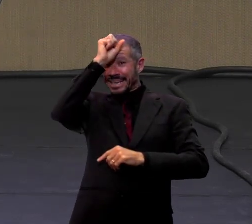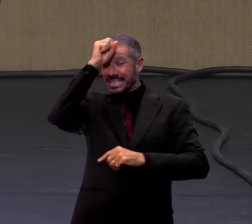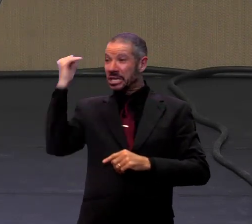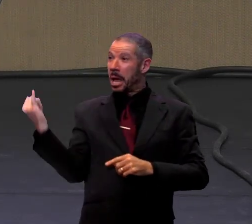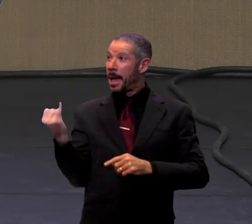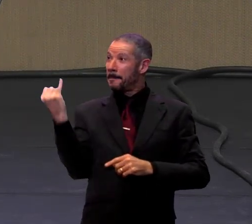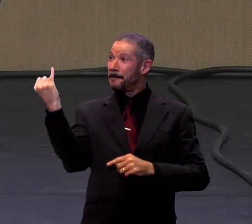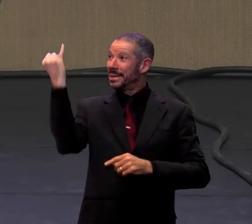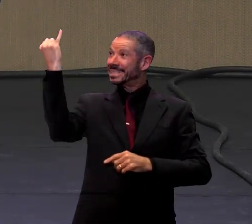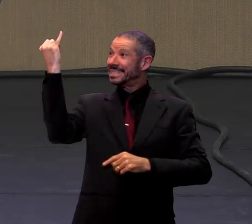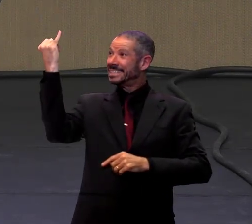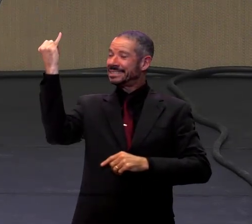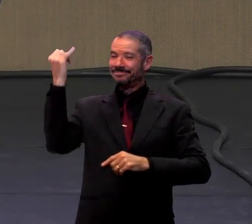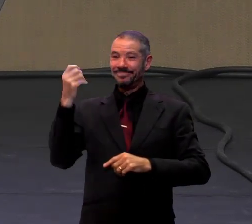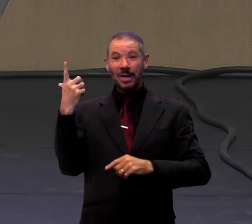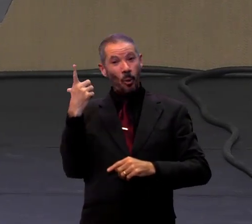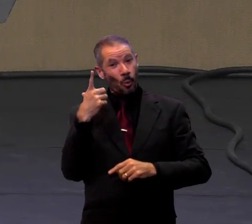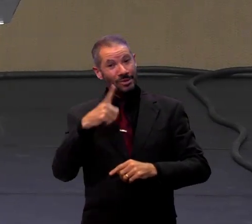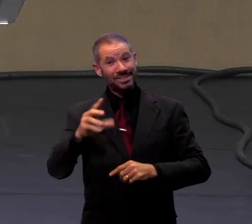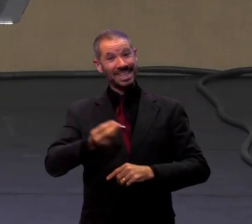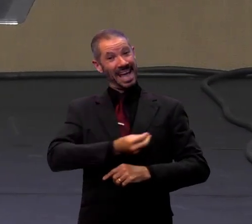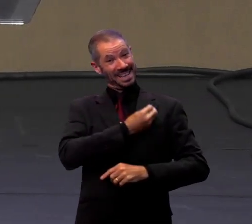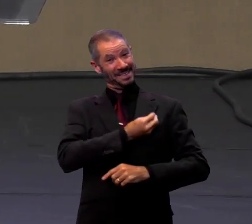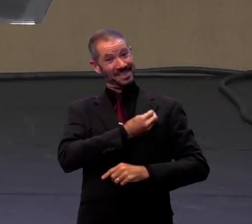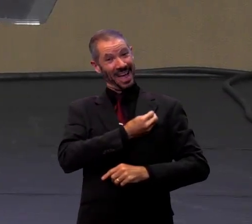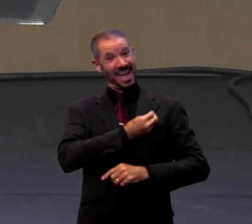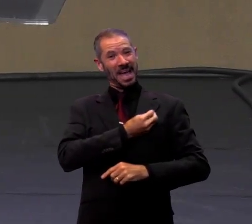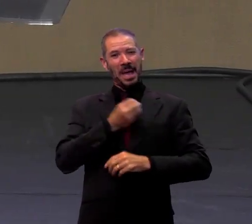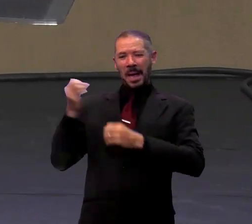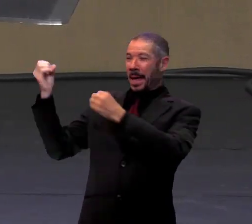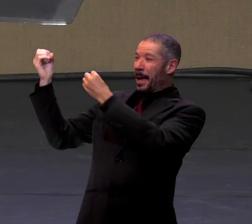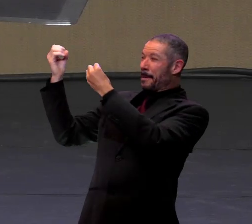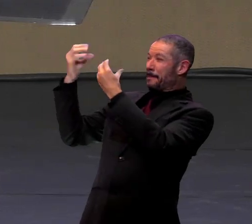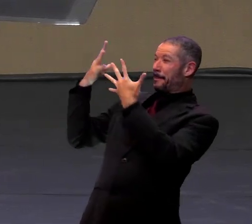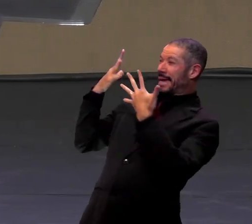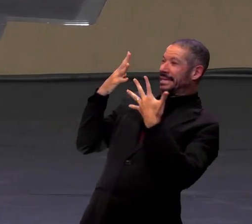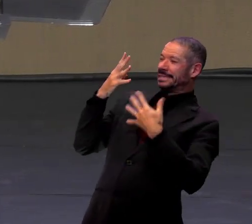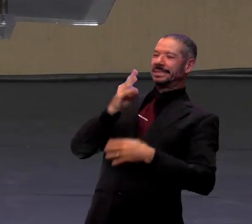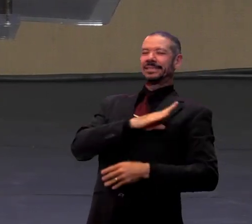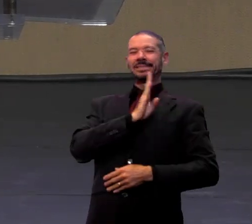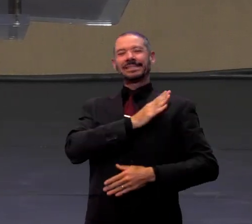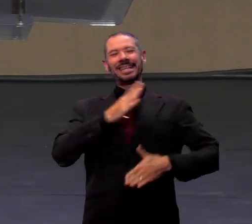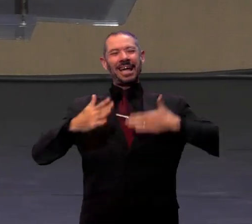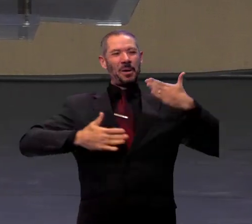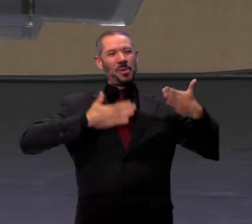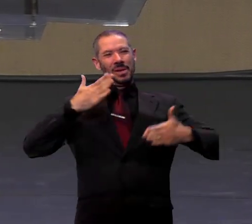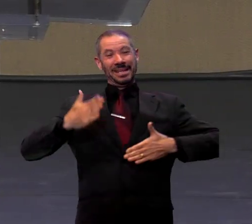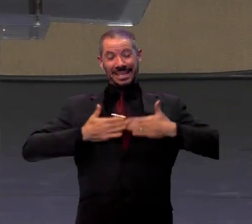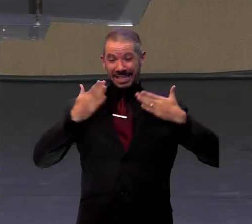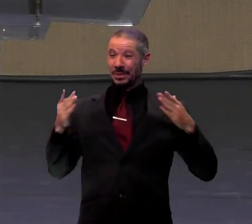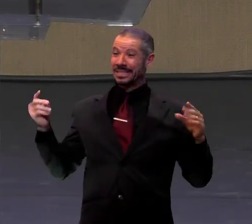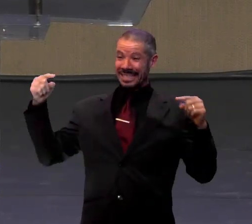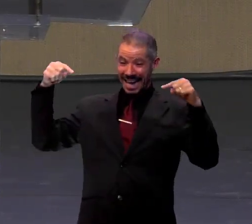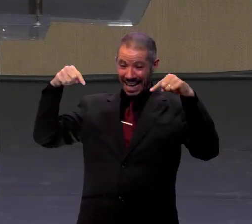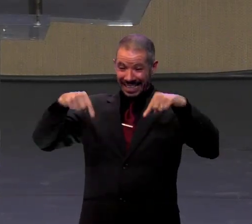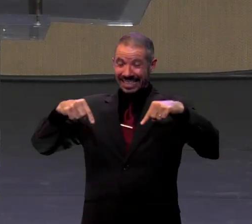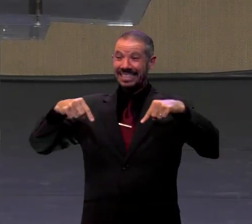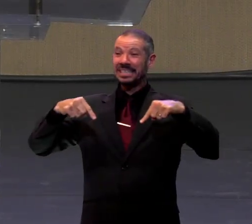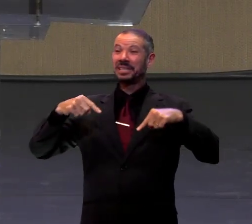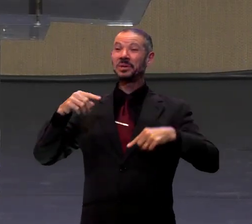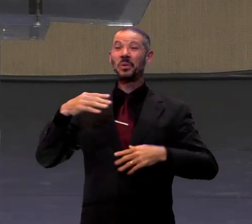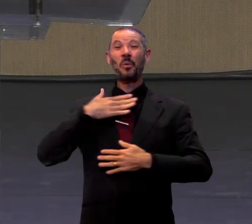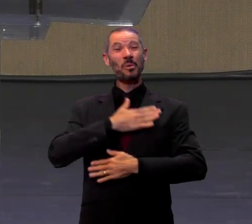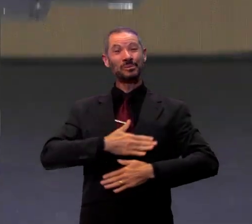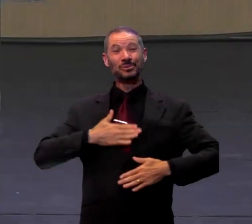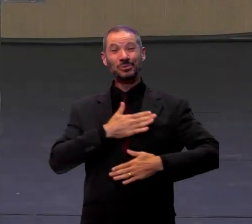eu não consigo viver sem, é uma bênção, é alegria para o meu coração estar aqui. Que gostoso quando a gente